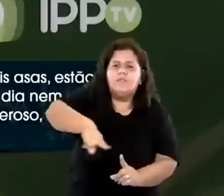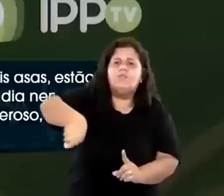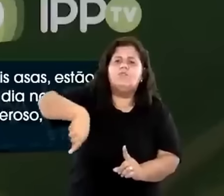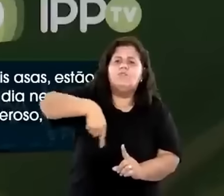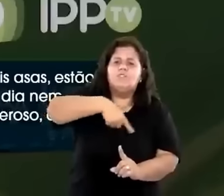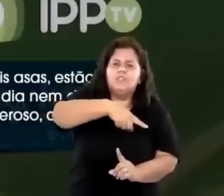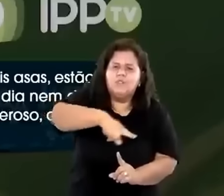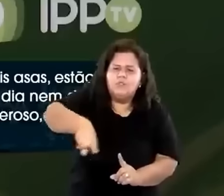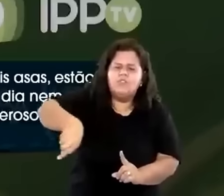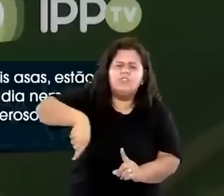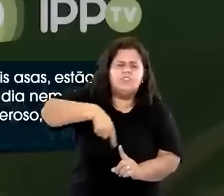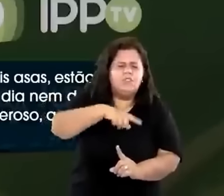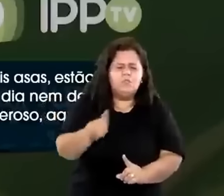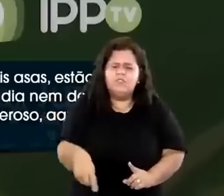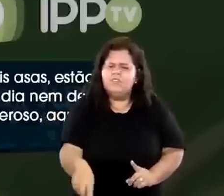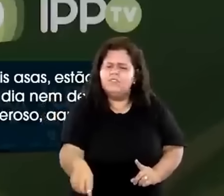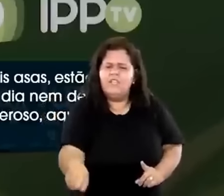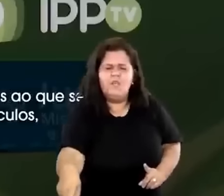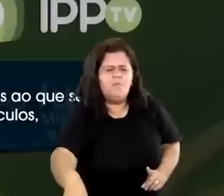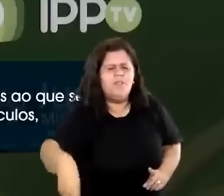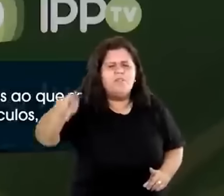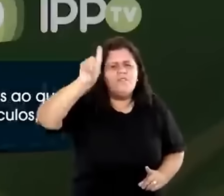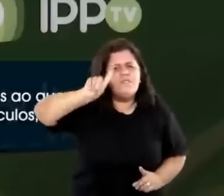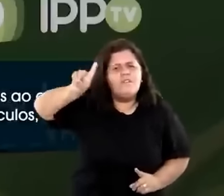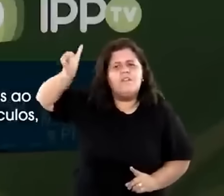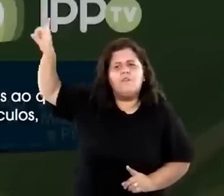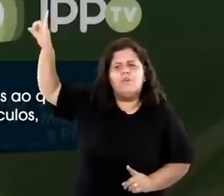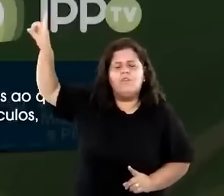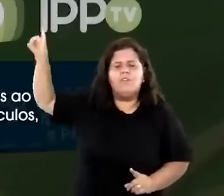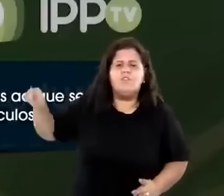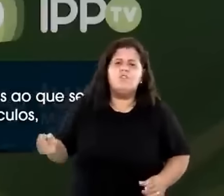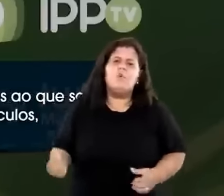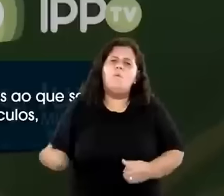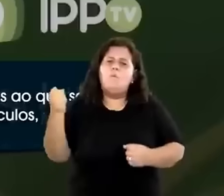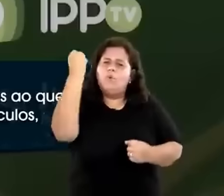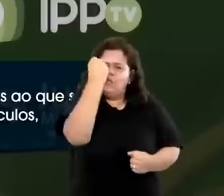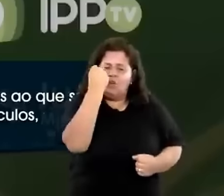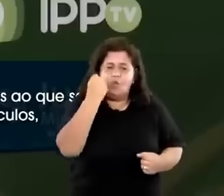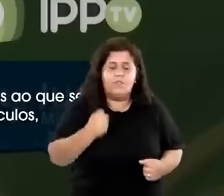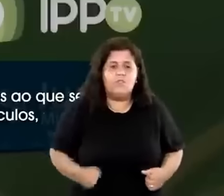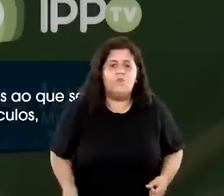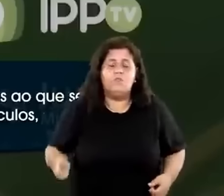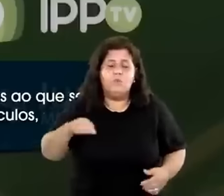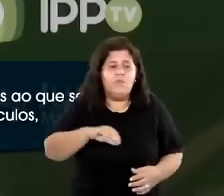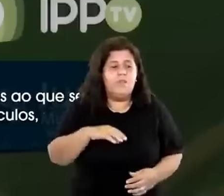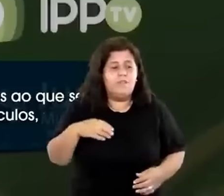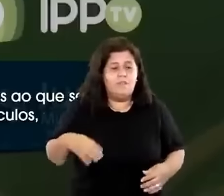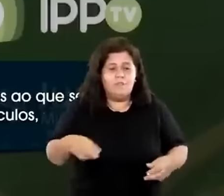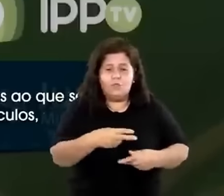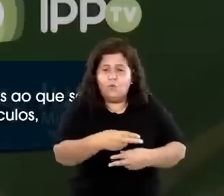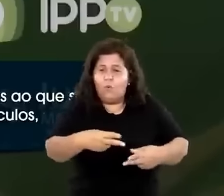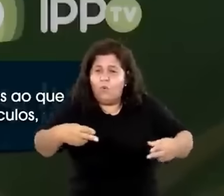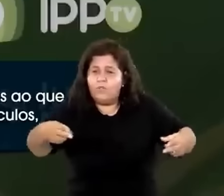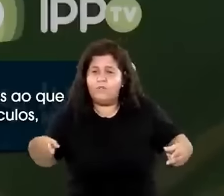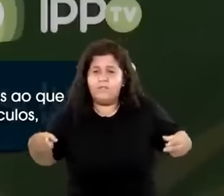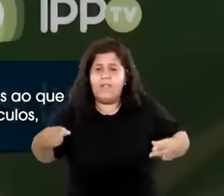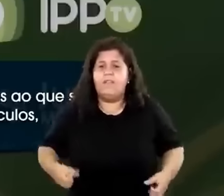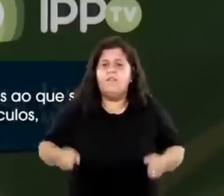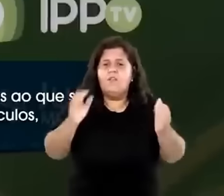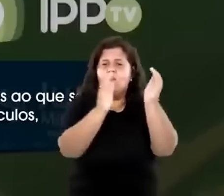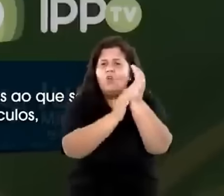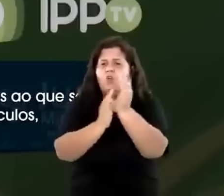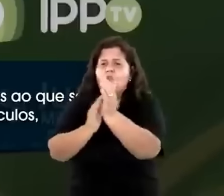todo-poderoso aquele que era que é e que há de vir B desses seres viventes derem Glória Honra e Ação de